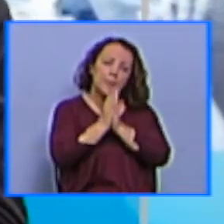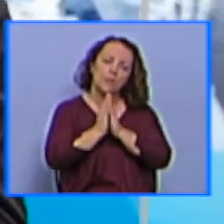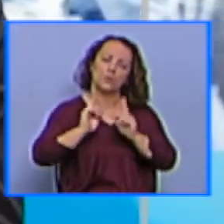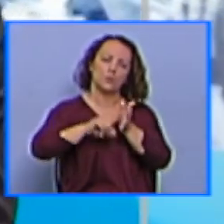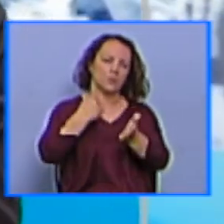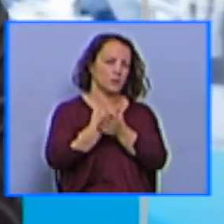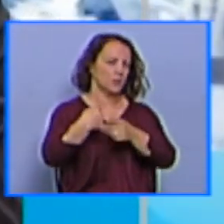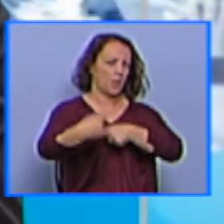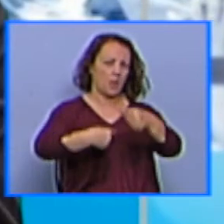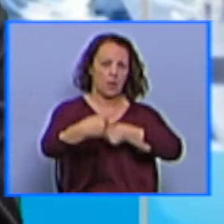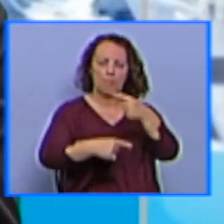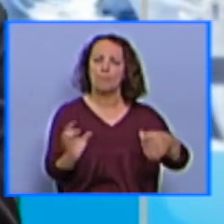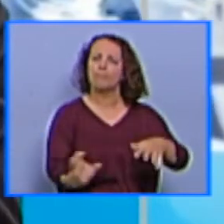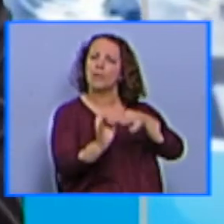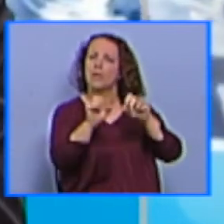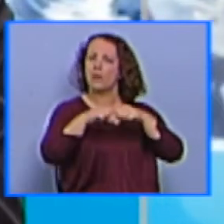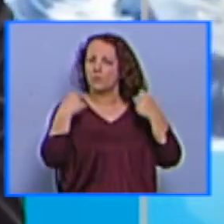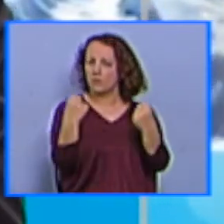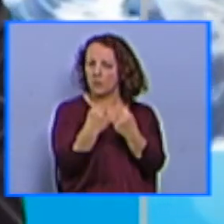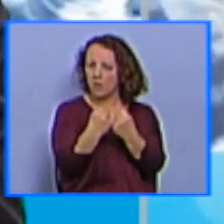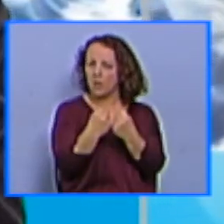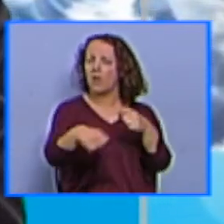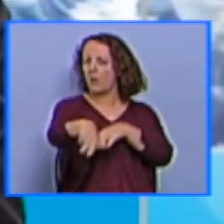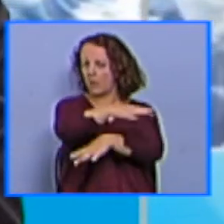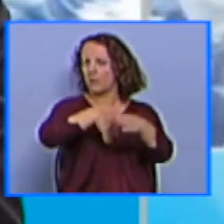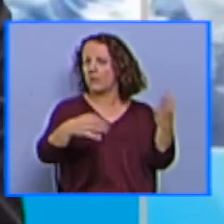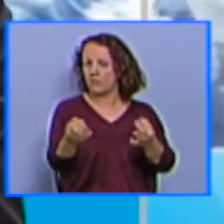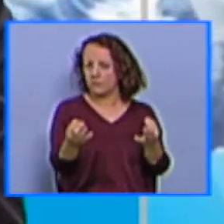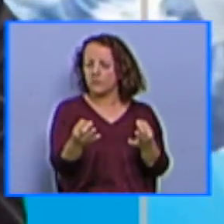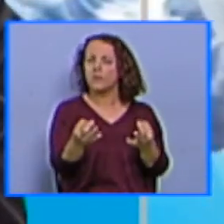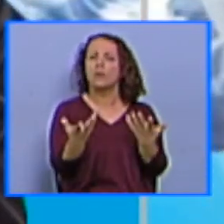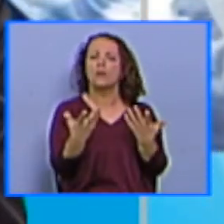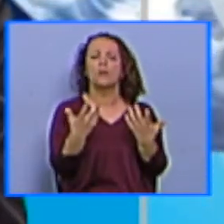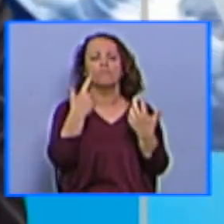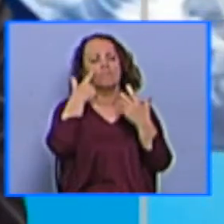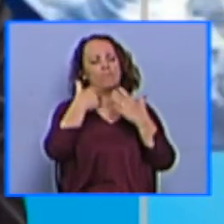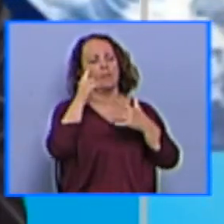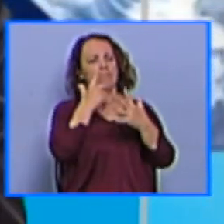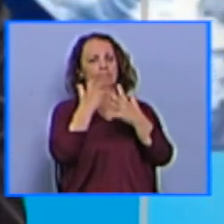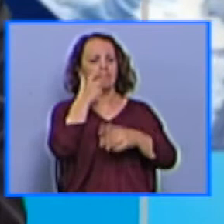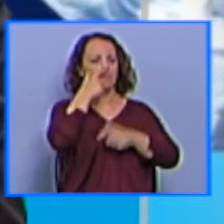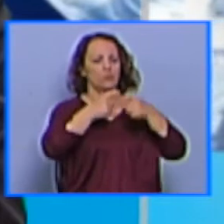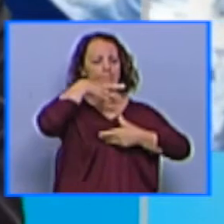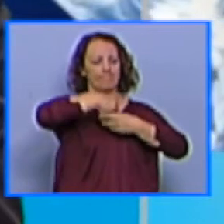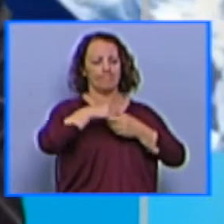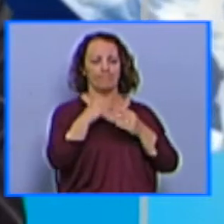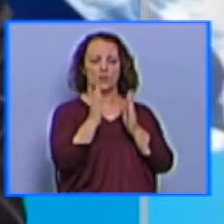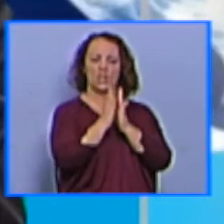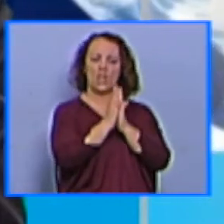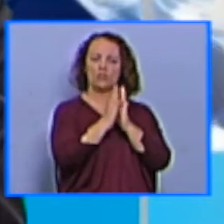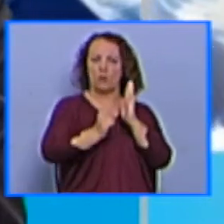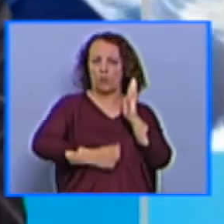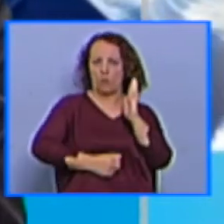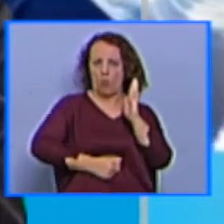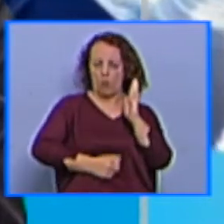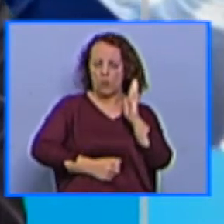enfim, para toda a sociedade, no que diz respeito para aqueles que estão na Igreja Católica, a terem todos o cuidado